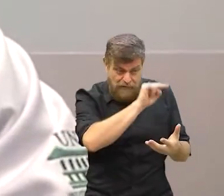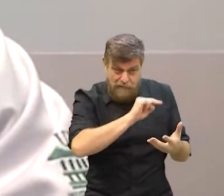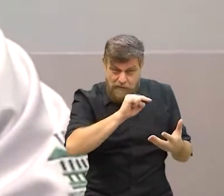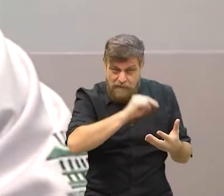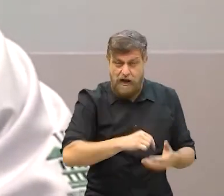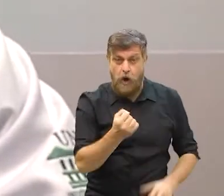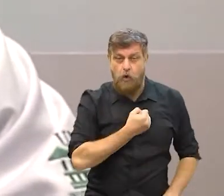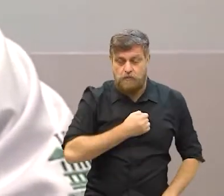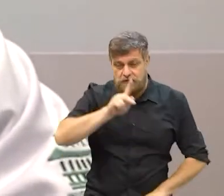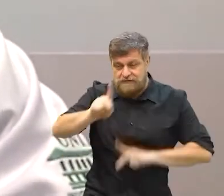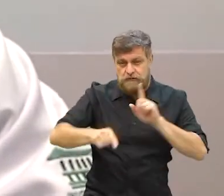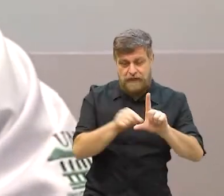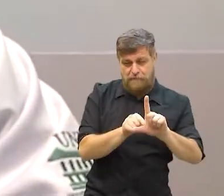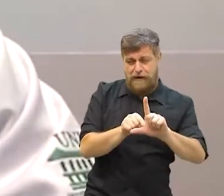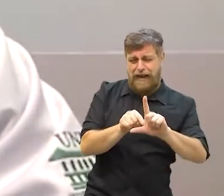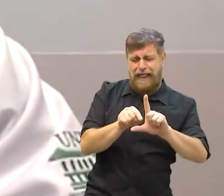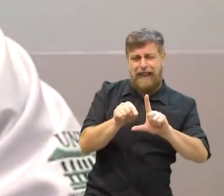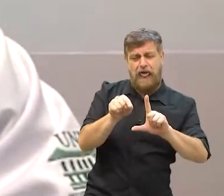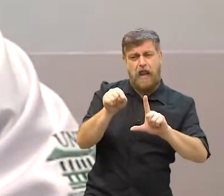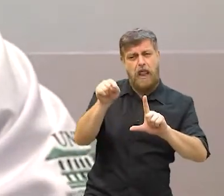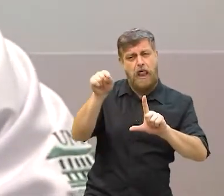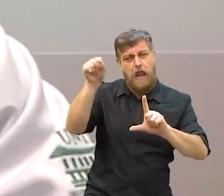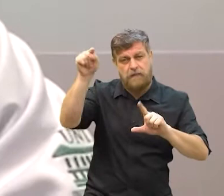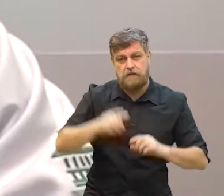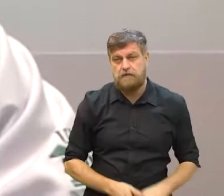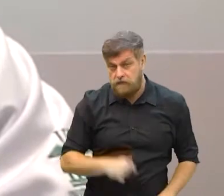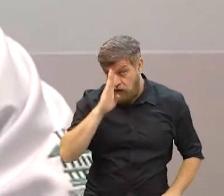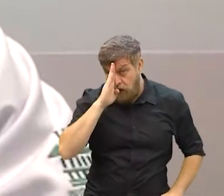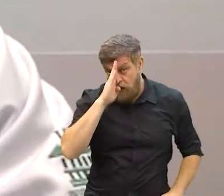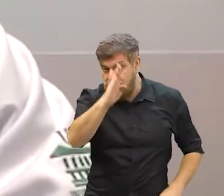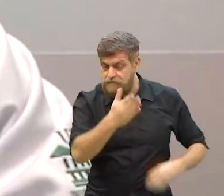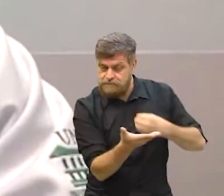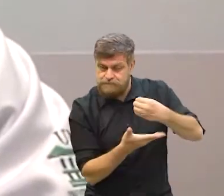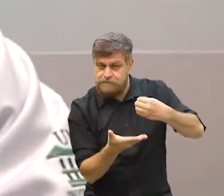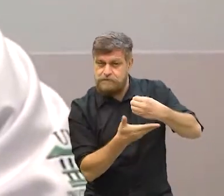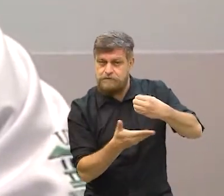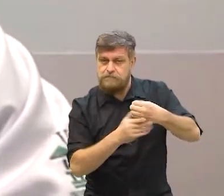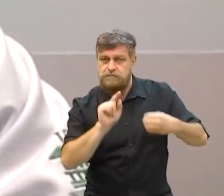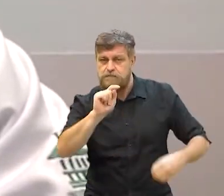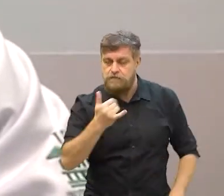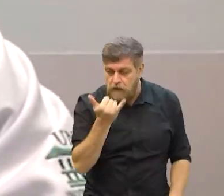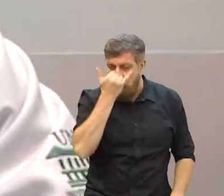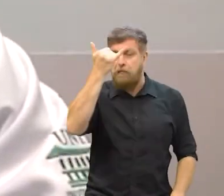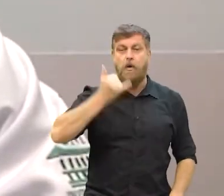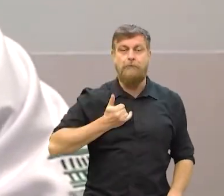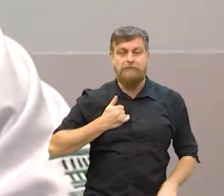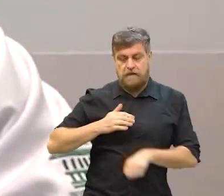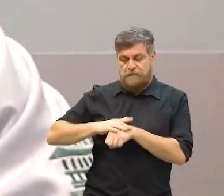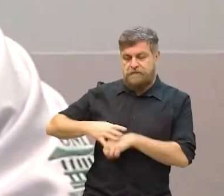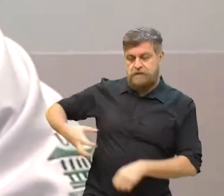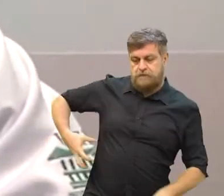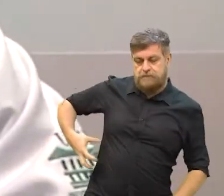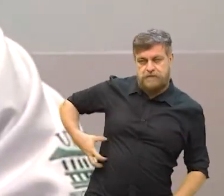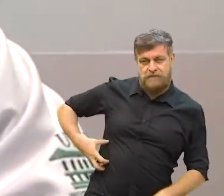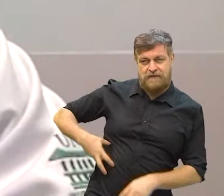que passa, o número de pessoas que sofrem dessa doença aumenta. E a principal causa que leva as pessoas a terem doença